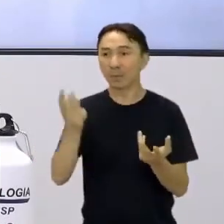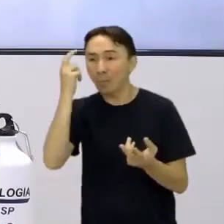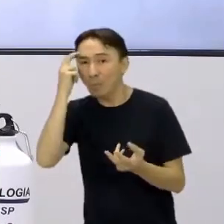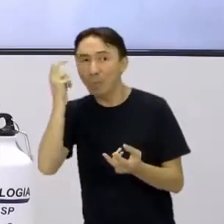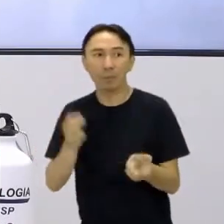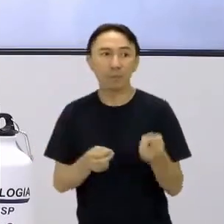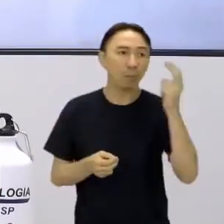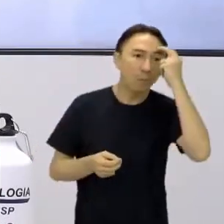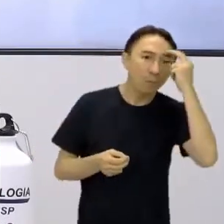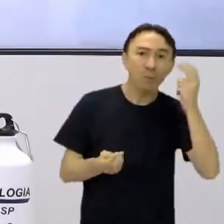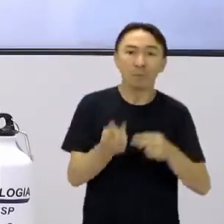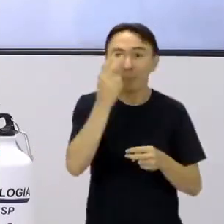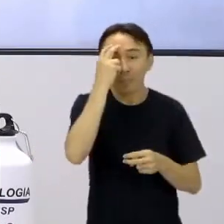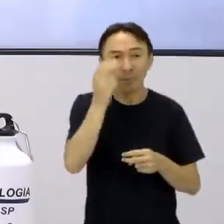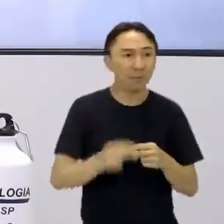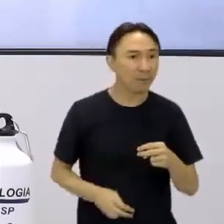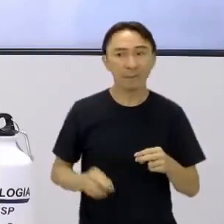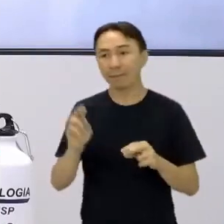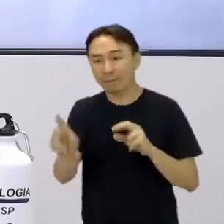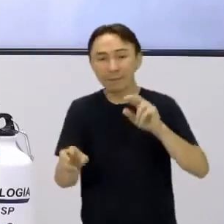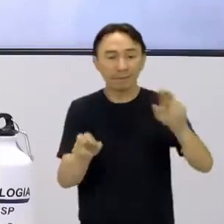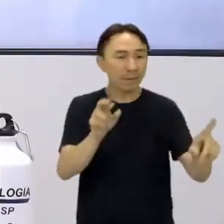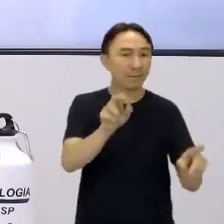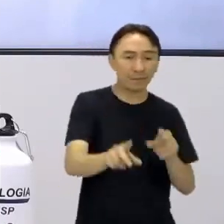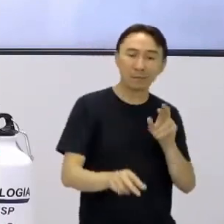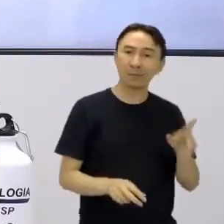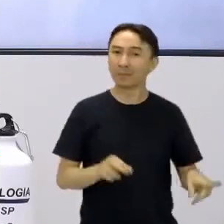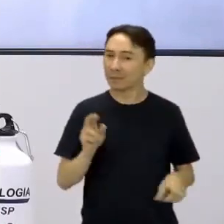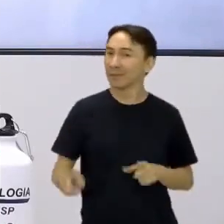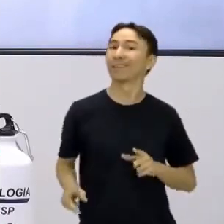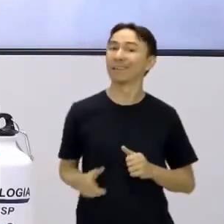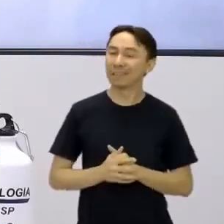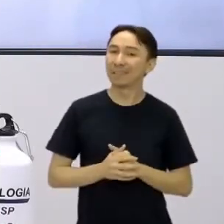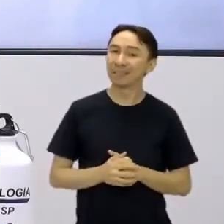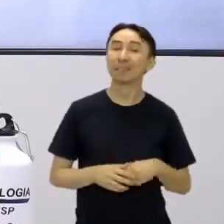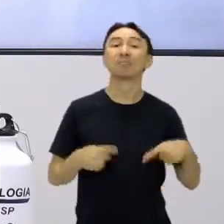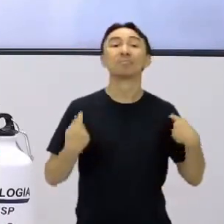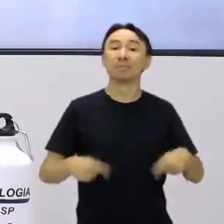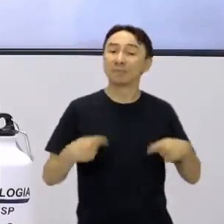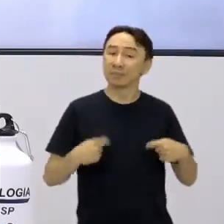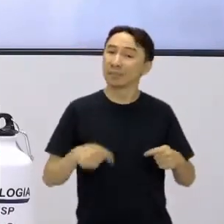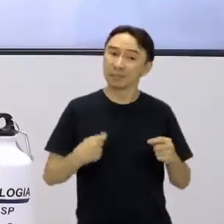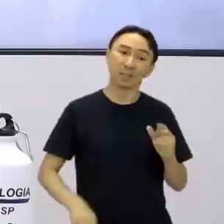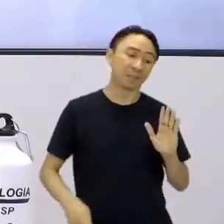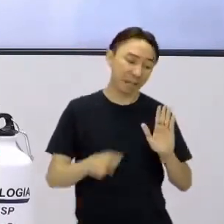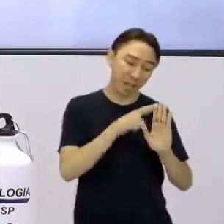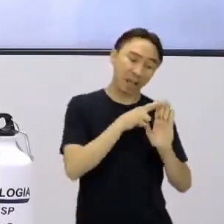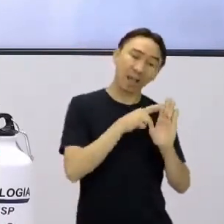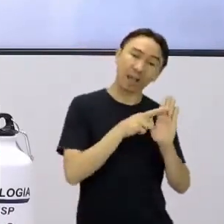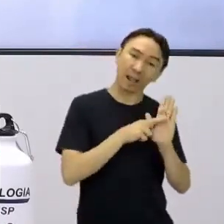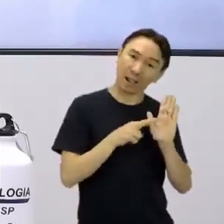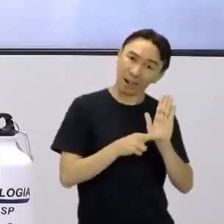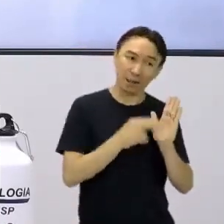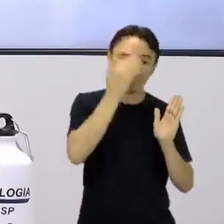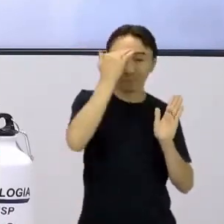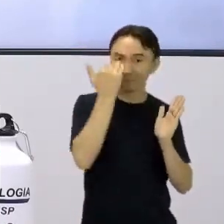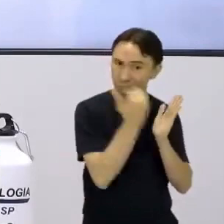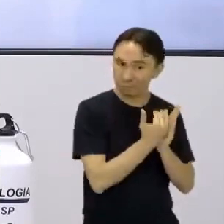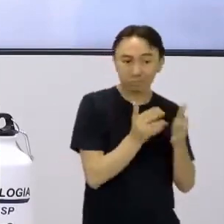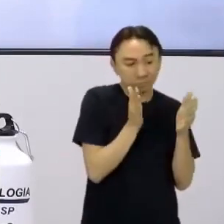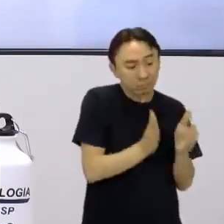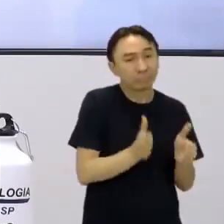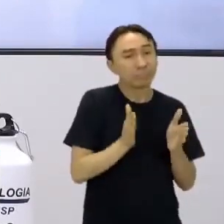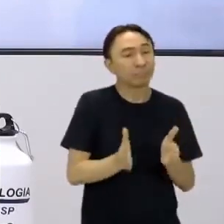gente precisa, vamos dizer aí, de uma organização, algumas regras, para fazer com que essa nossa vivência aí em